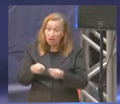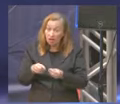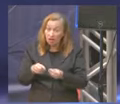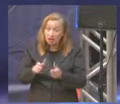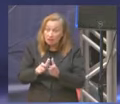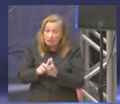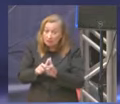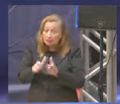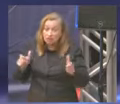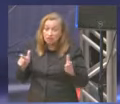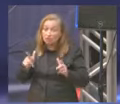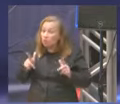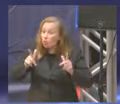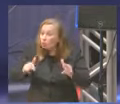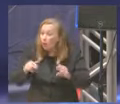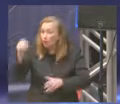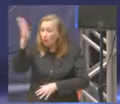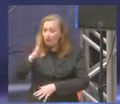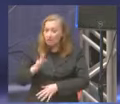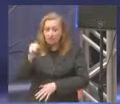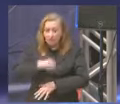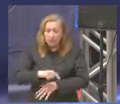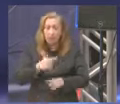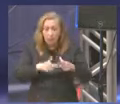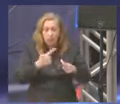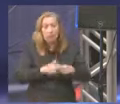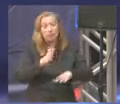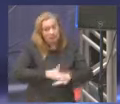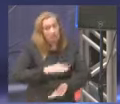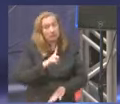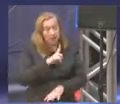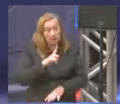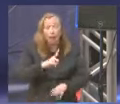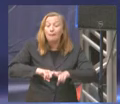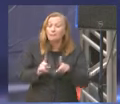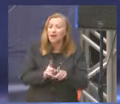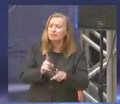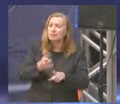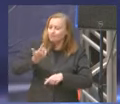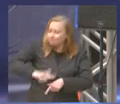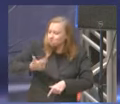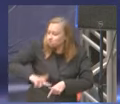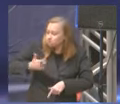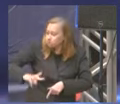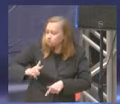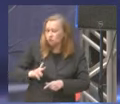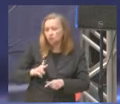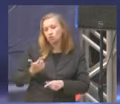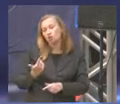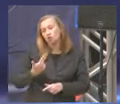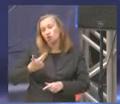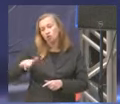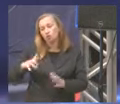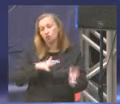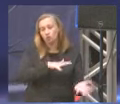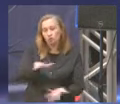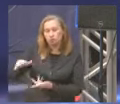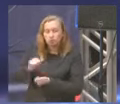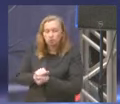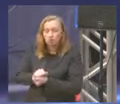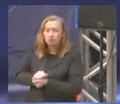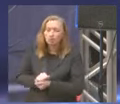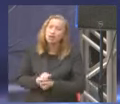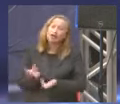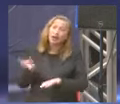gente realmente tem um problema maior aqui, mas eles se repetem fora do mundo. Okay?